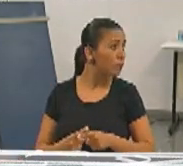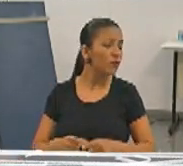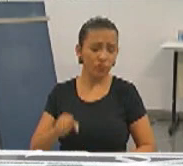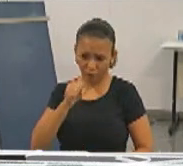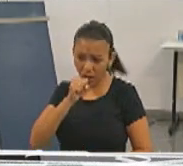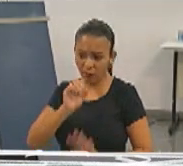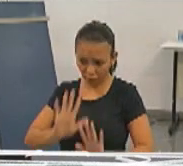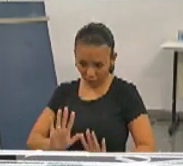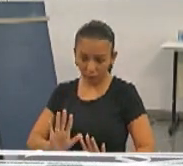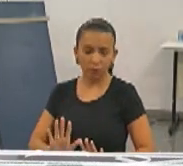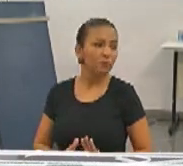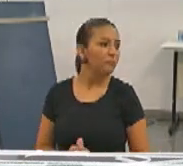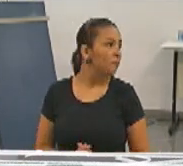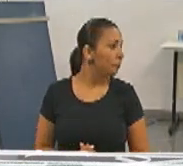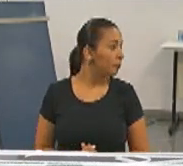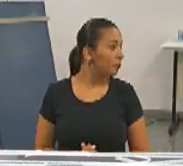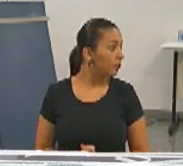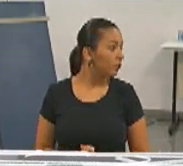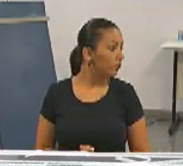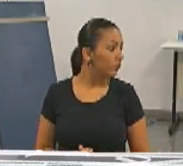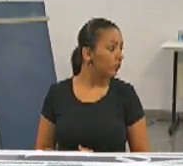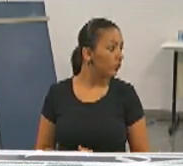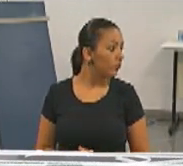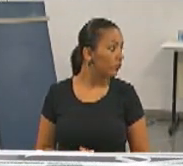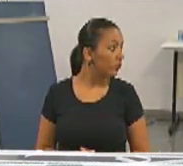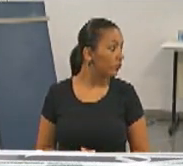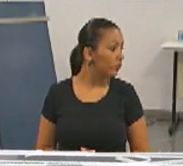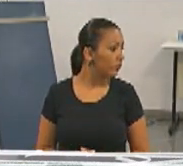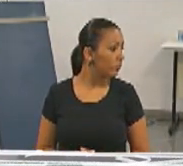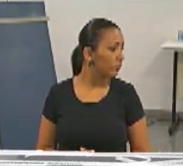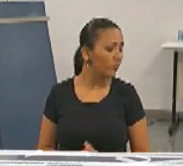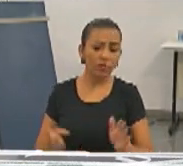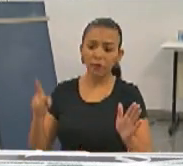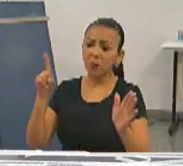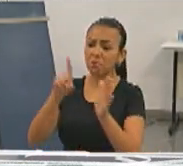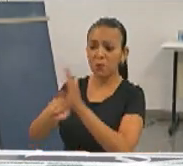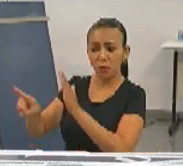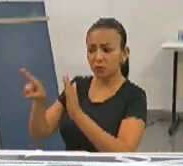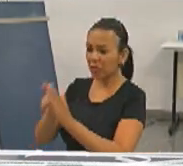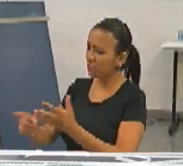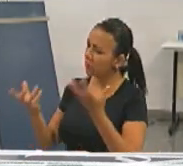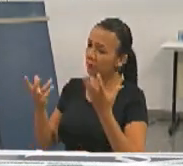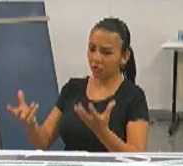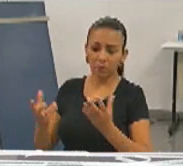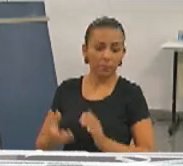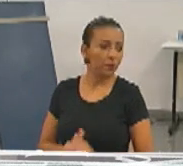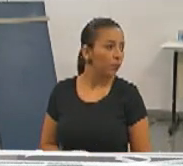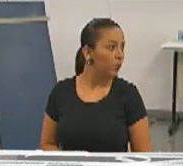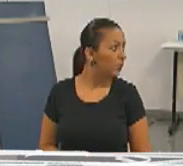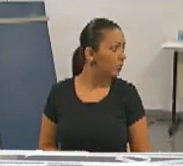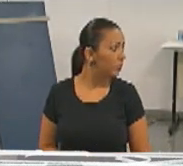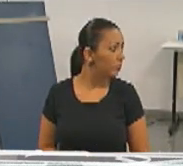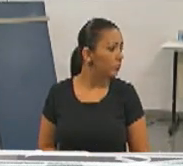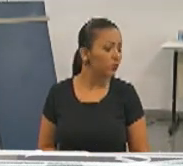mesmo, por favor, para fazer a pergunta para o candidato que achar correto. Eu gostaria de fazer uma pergunta